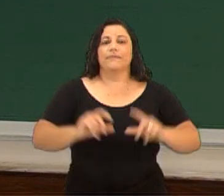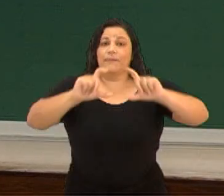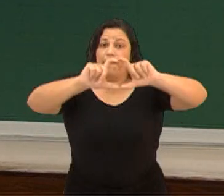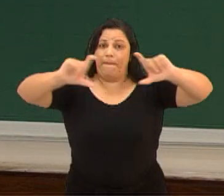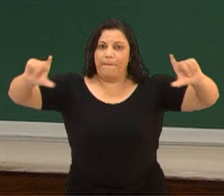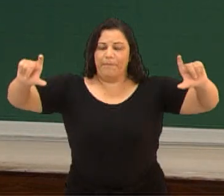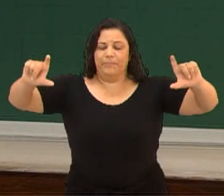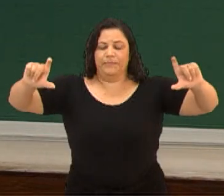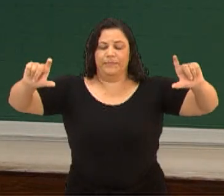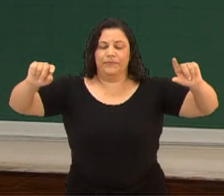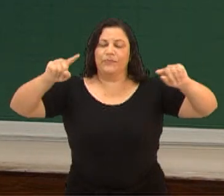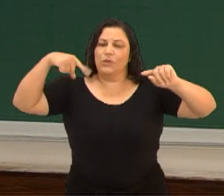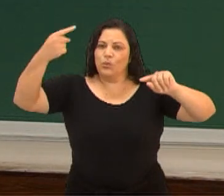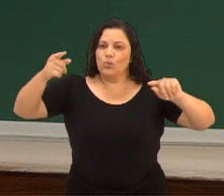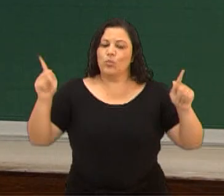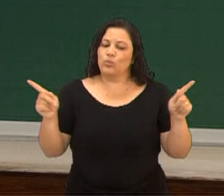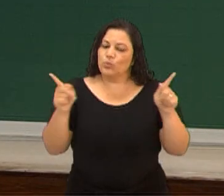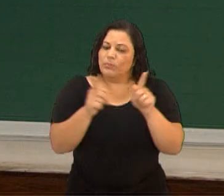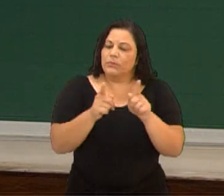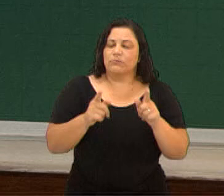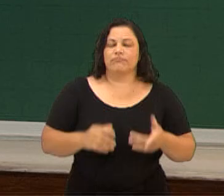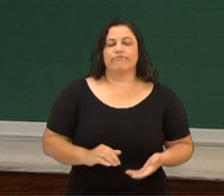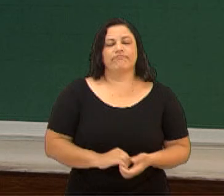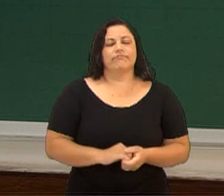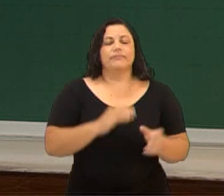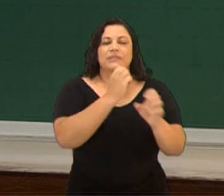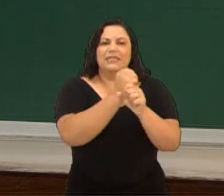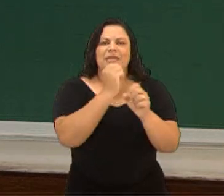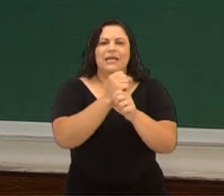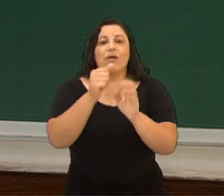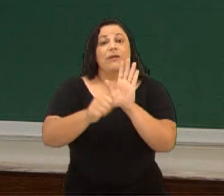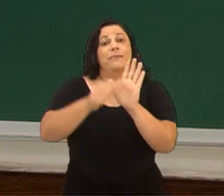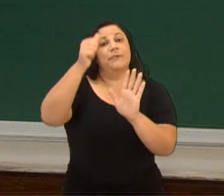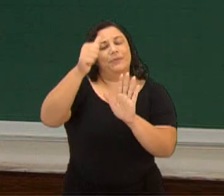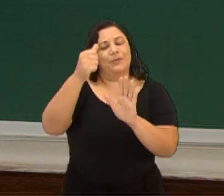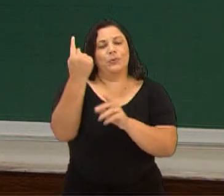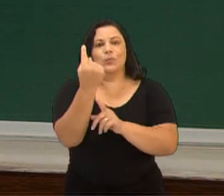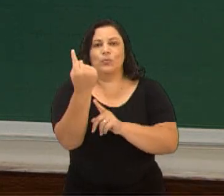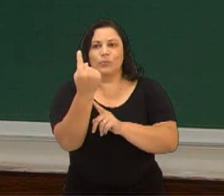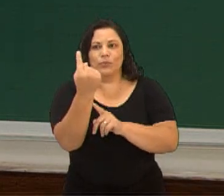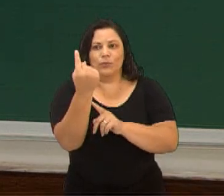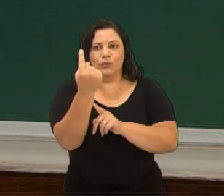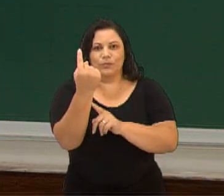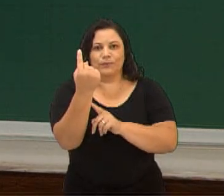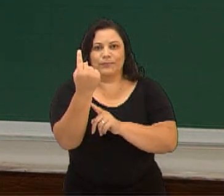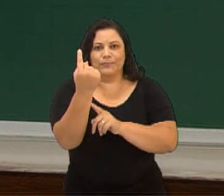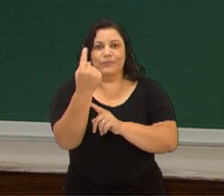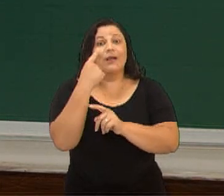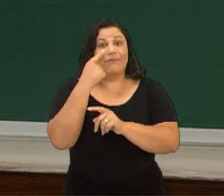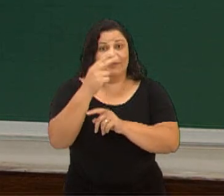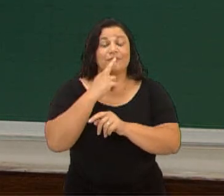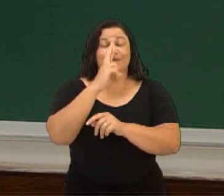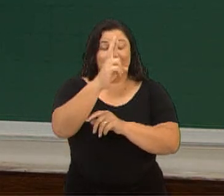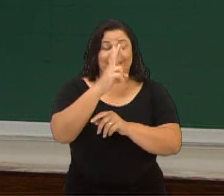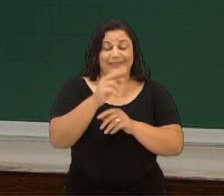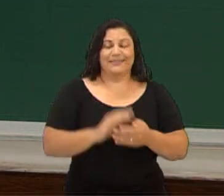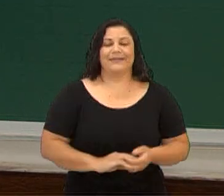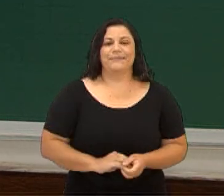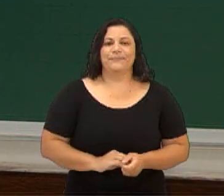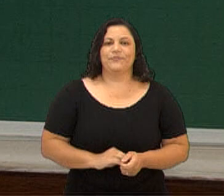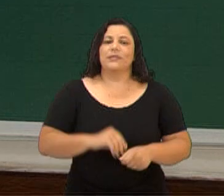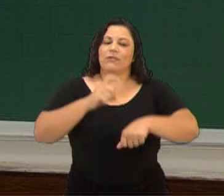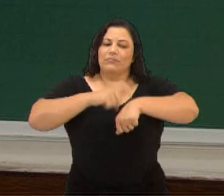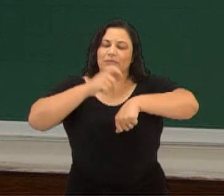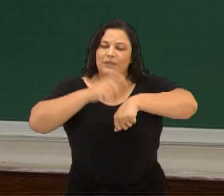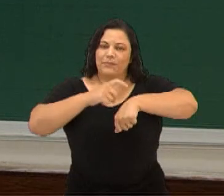menor. Calcule primeiro aí o retângulo 1, tá bom? Vamos fazer o passo a passo. Um